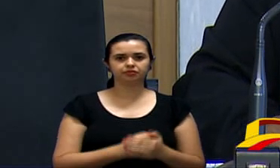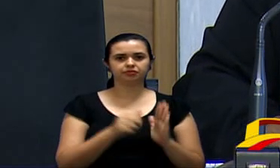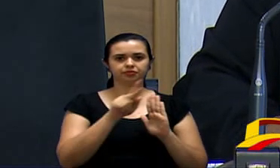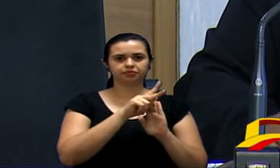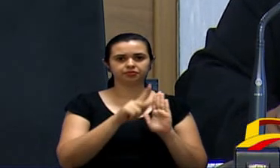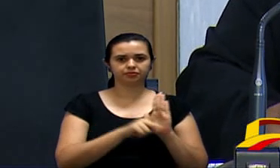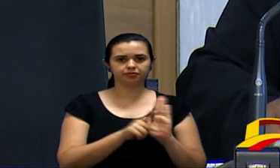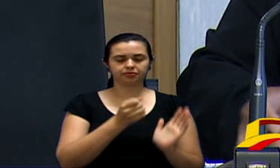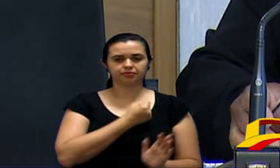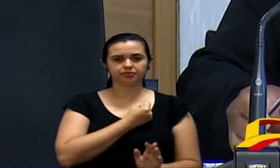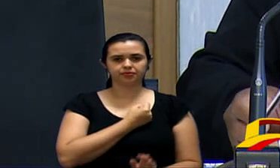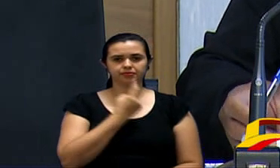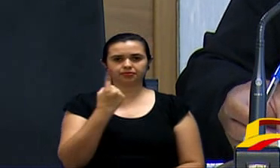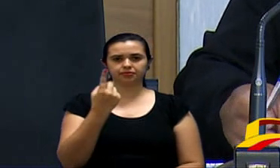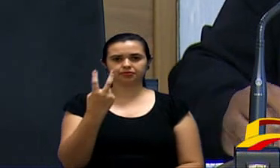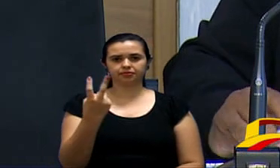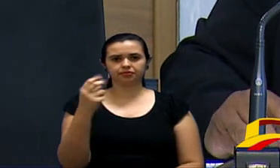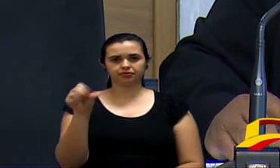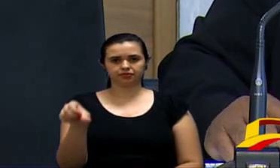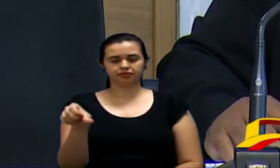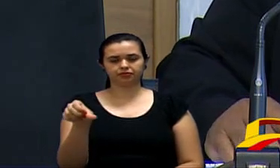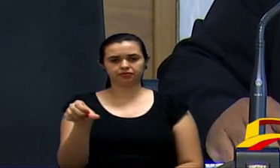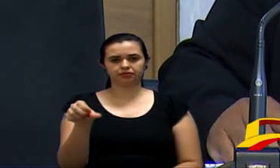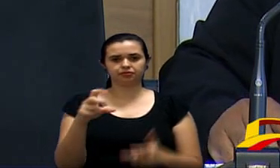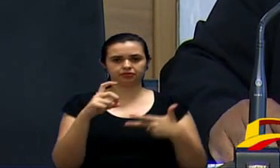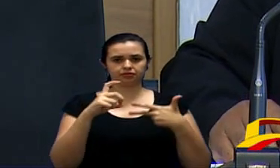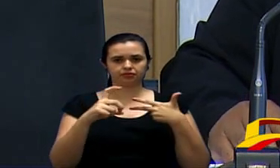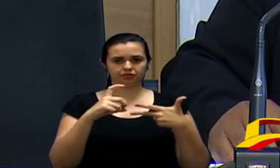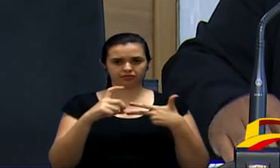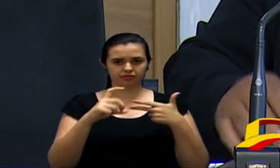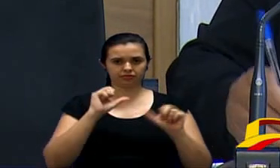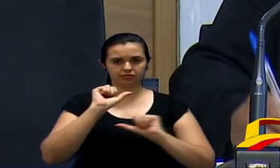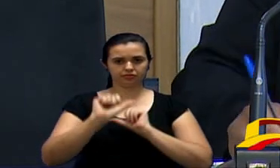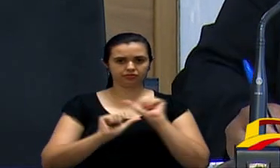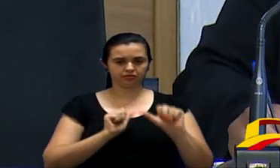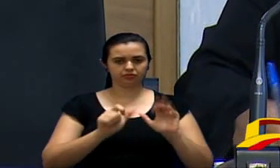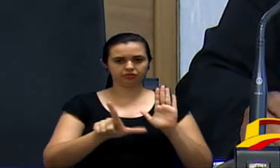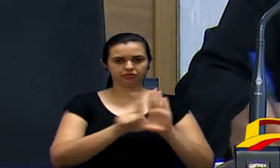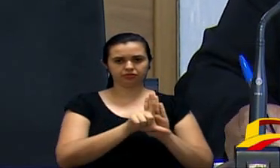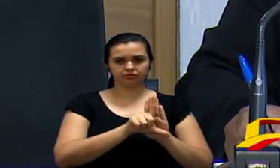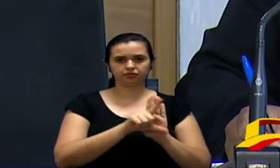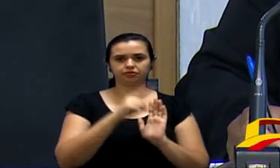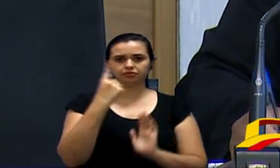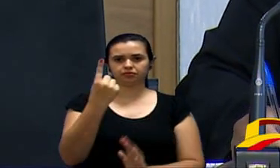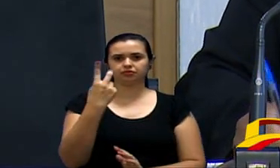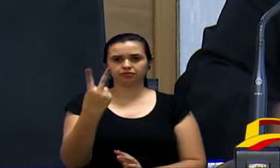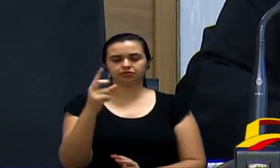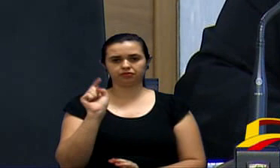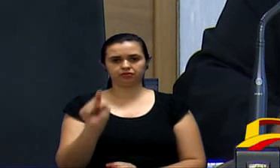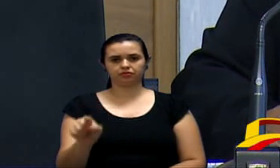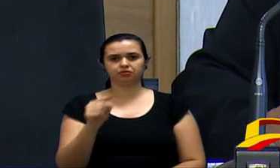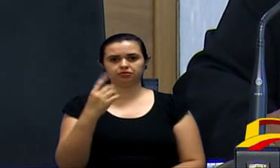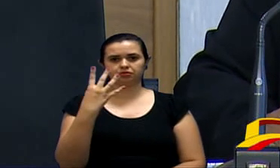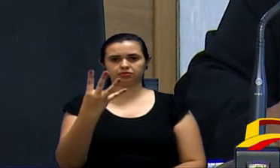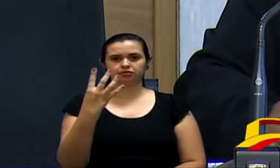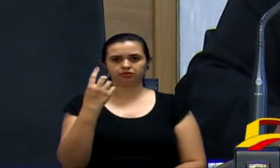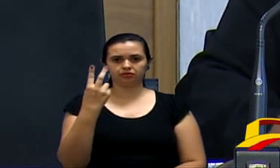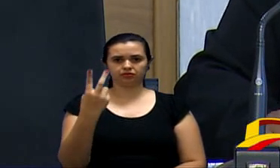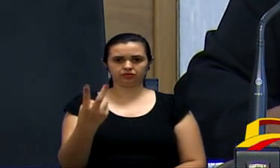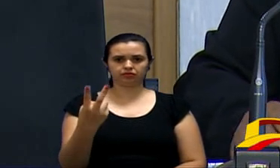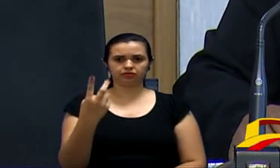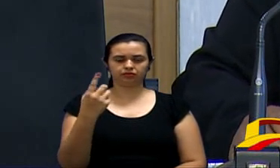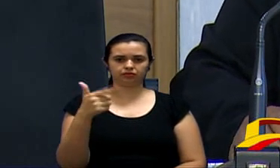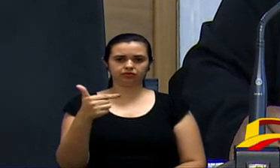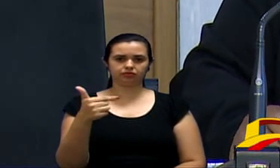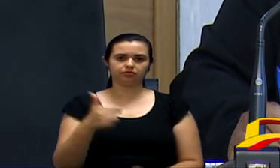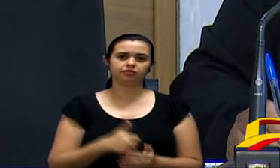Projeto 129 do Executivo, que altera o dispositivo da Lei 12.431, 27 de outubro de 21, que